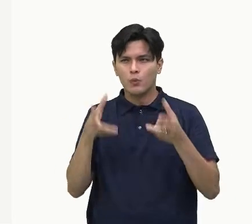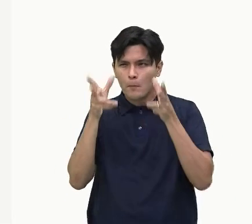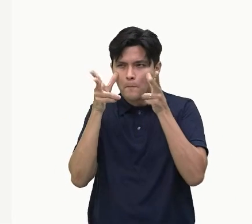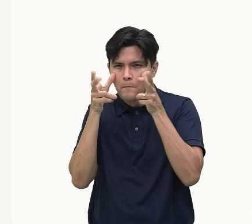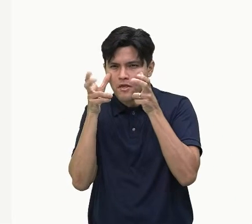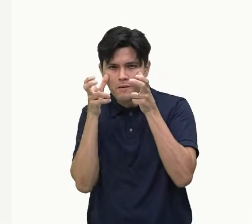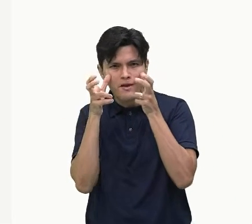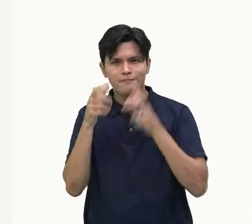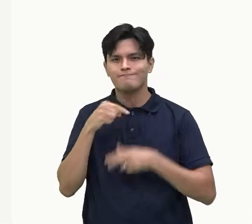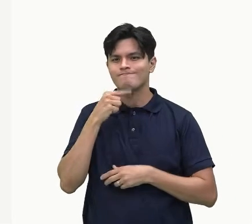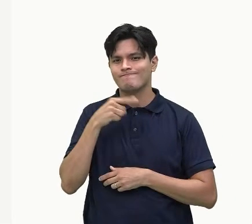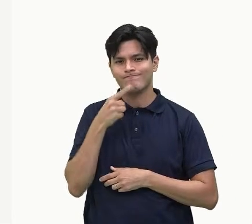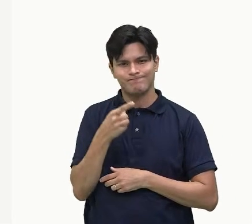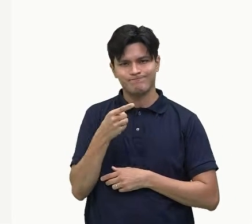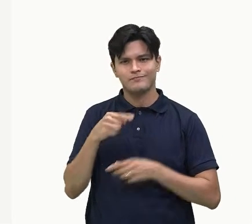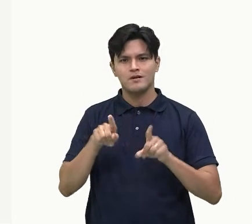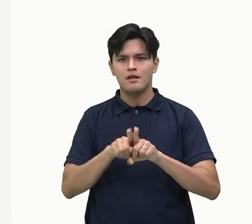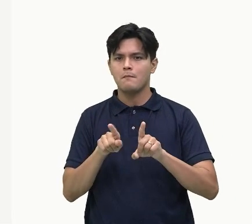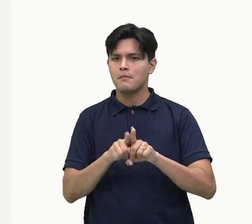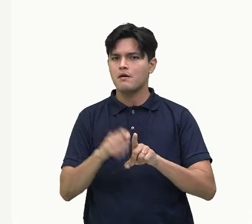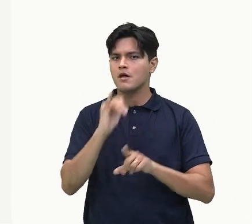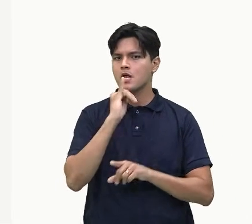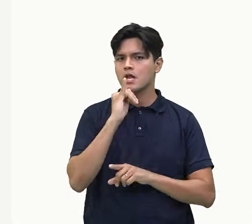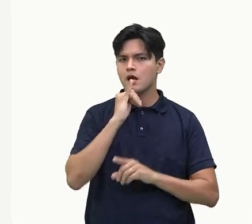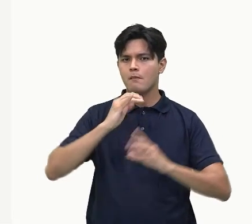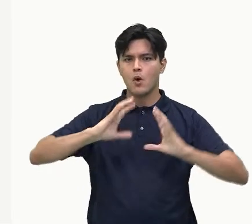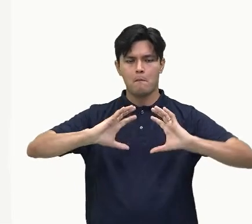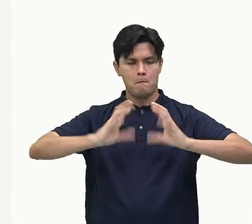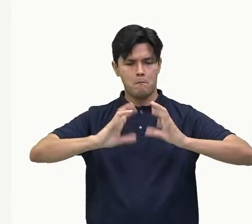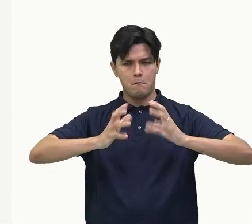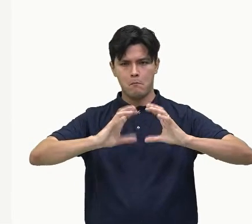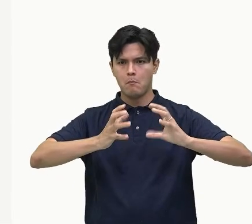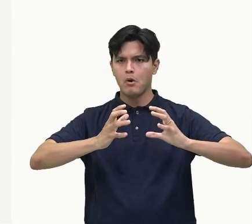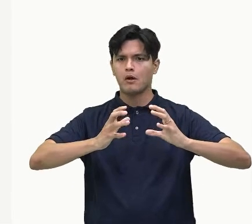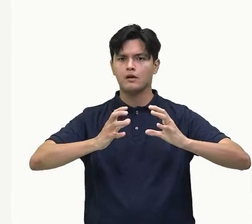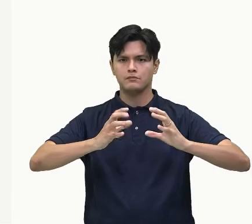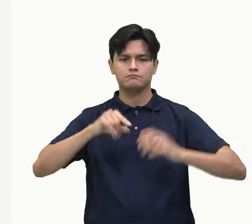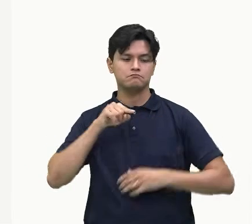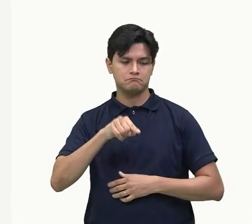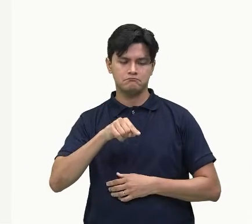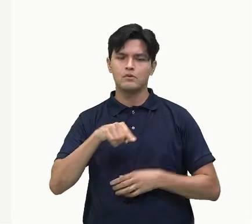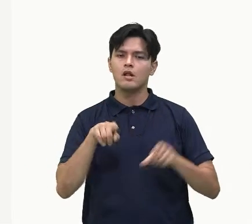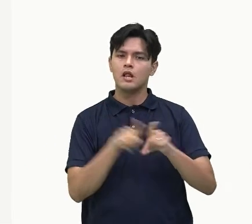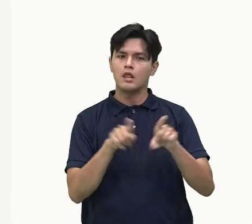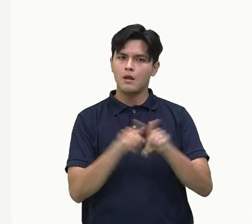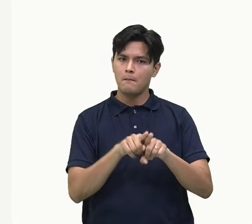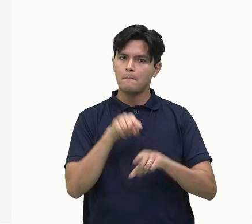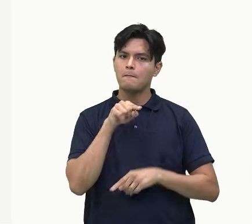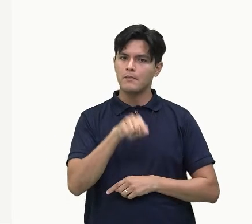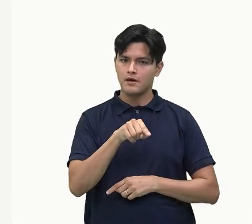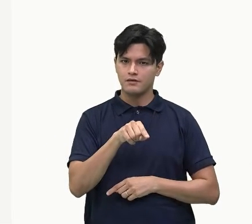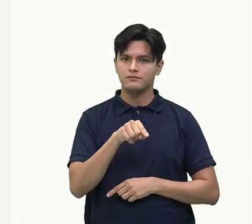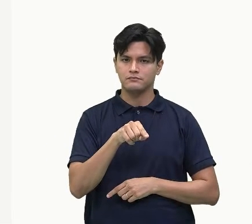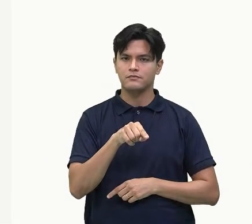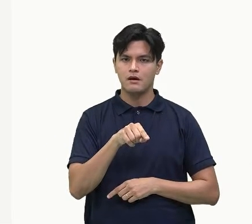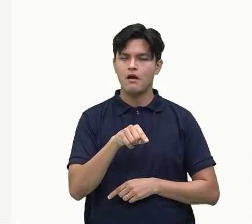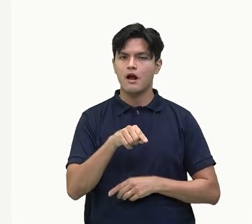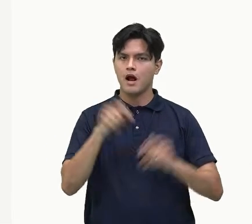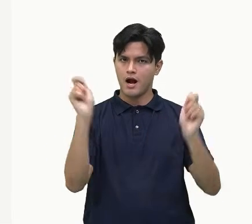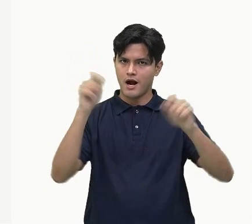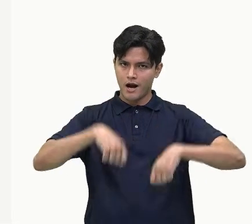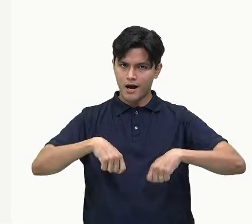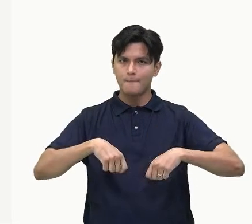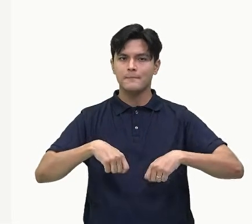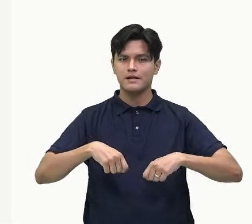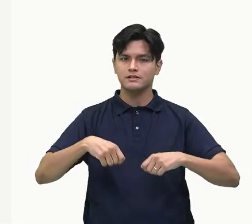reflete. Uma bola de futebol, um objeto comum, né, também reflete. A própria grama que está aí, que você está vendo, né, também está refletindo